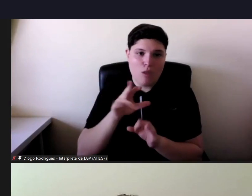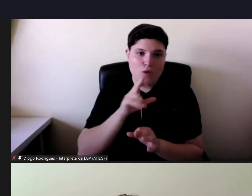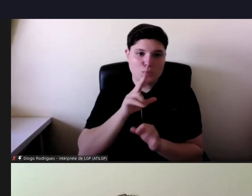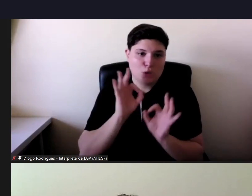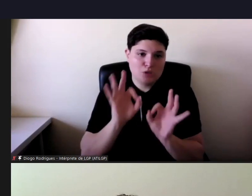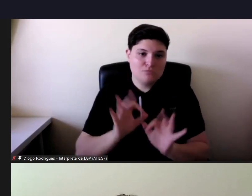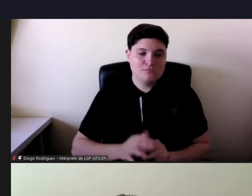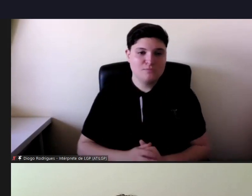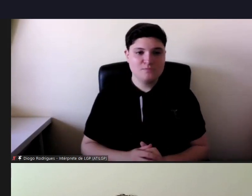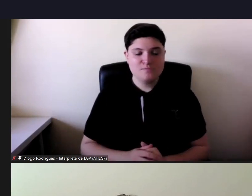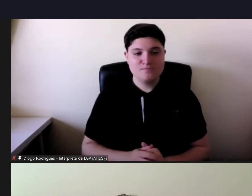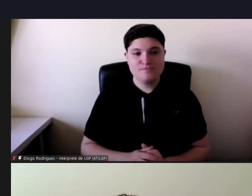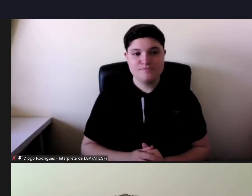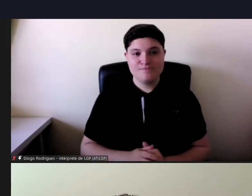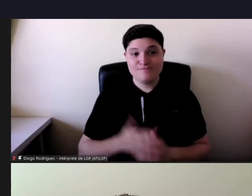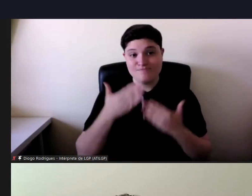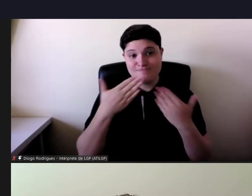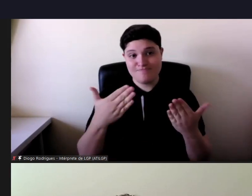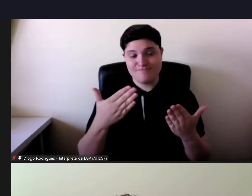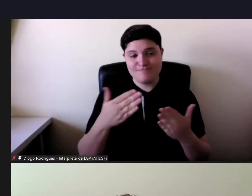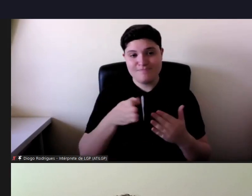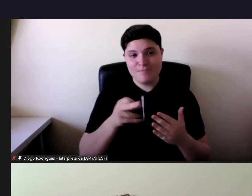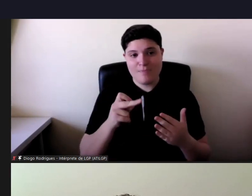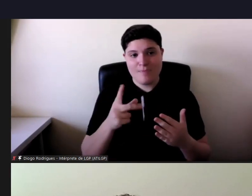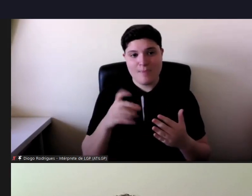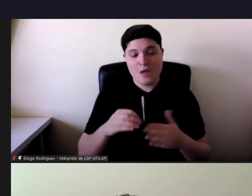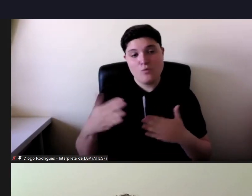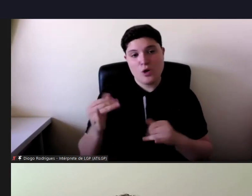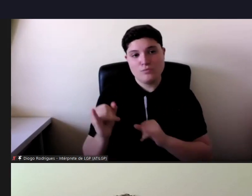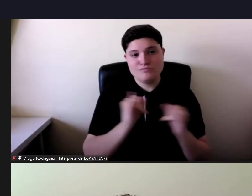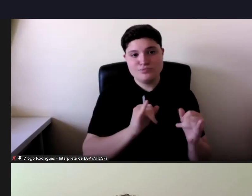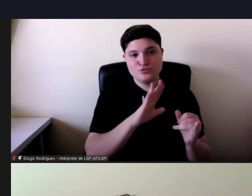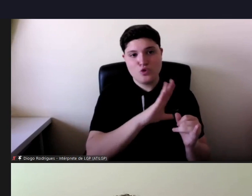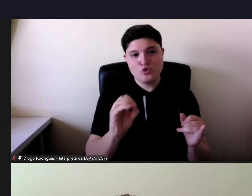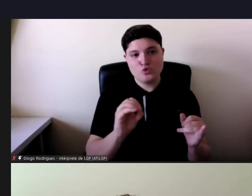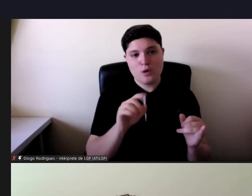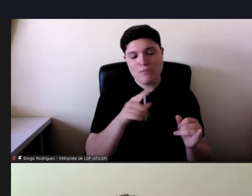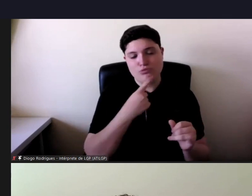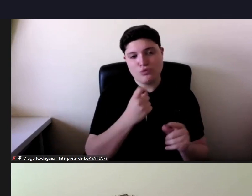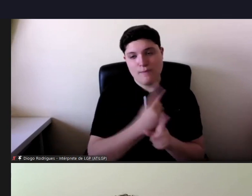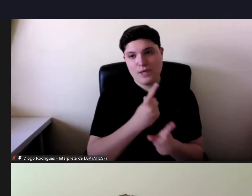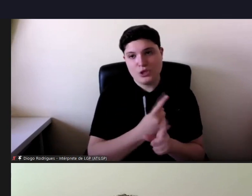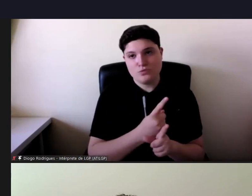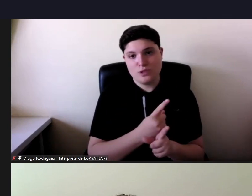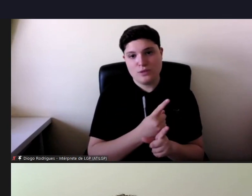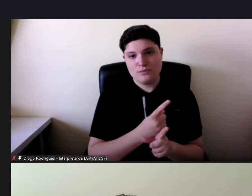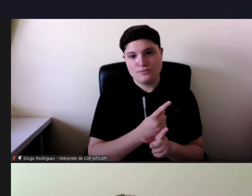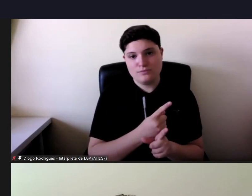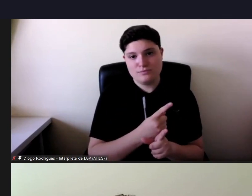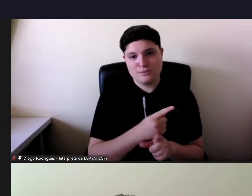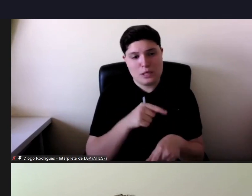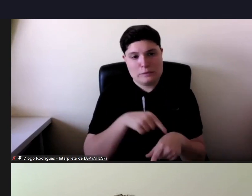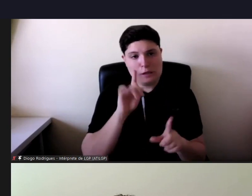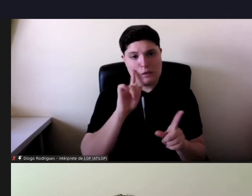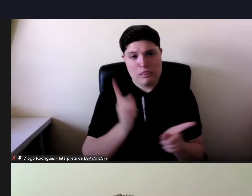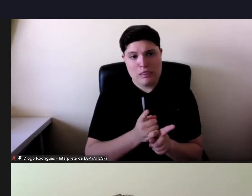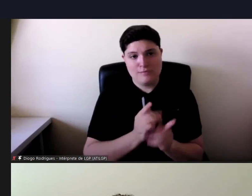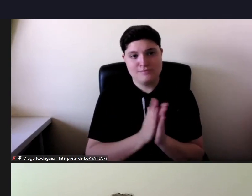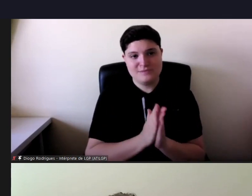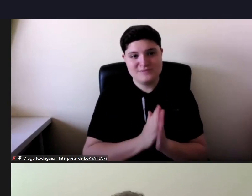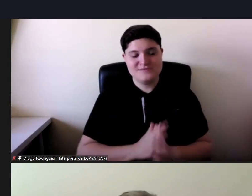competência para os novos desafios de sustentabilidade, tal como eu referi há pouco. É preciso também adequar as competências às estratégias